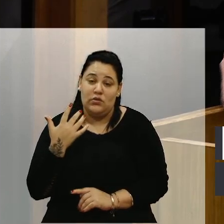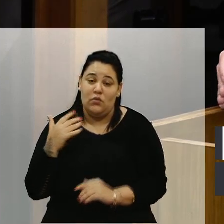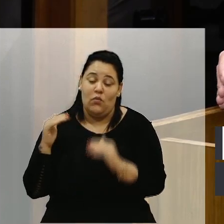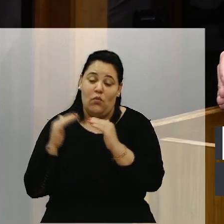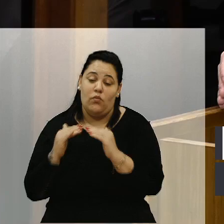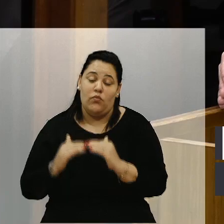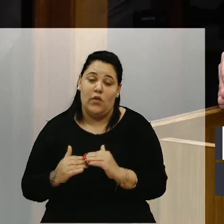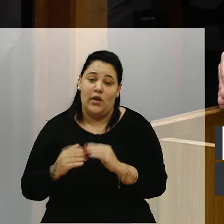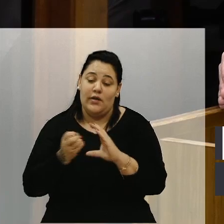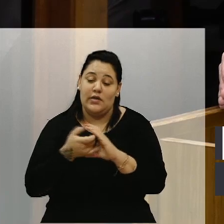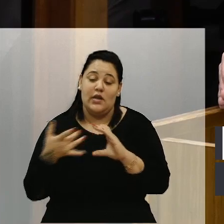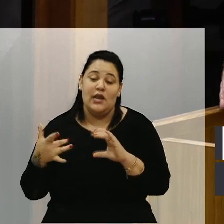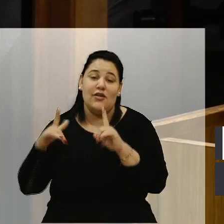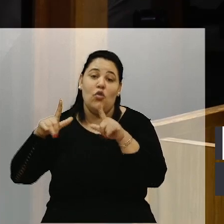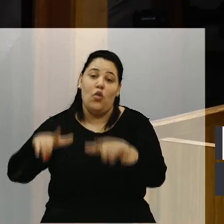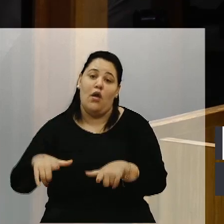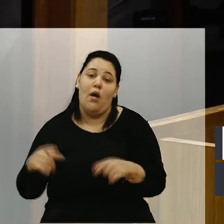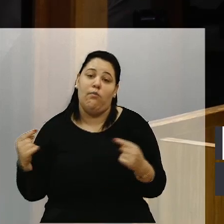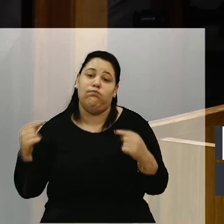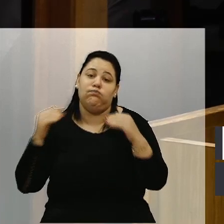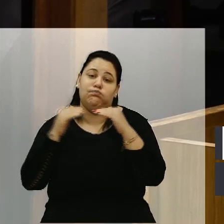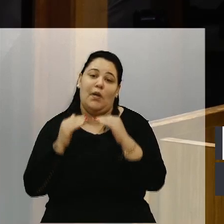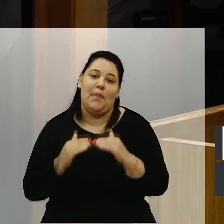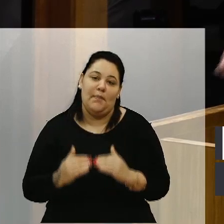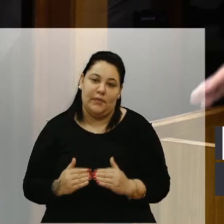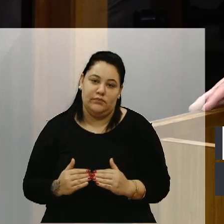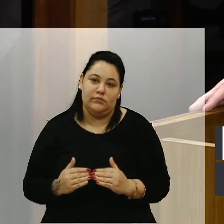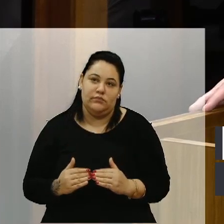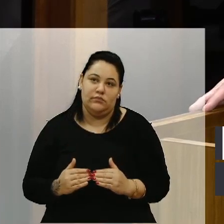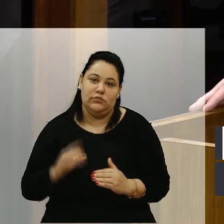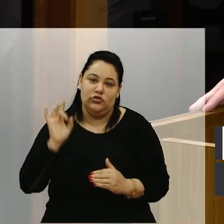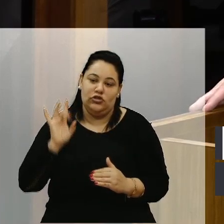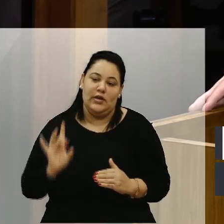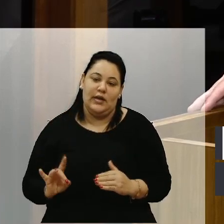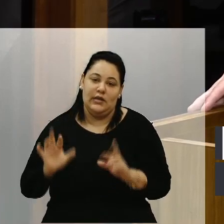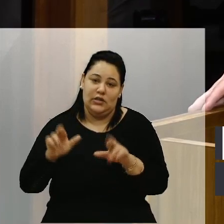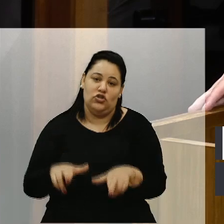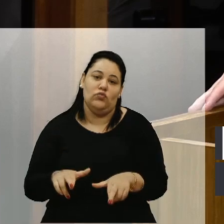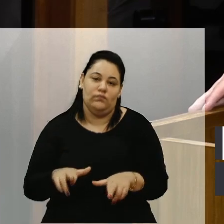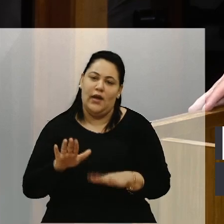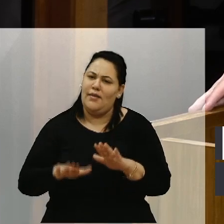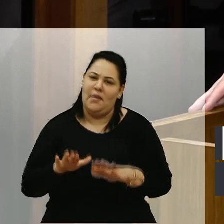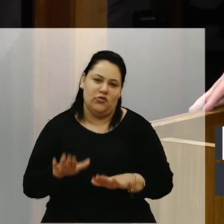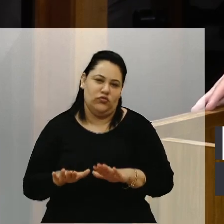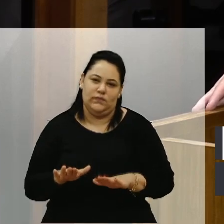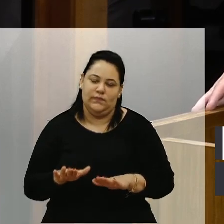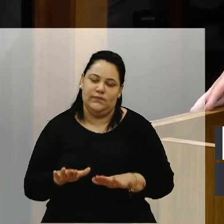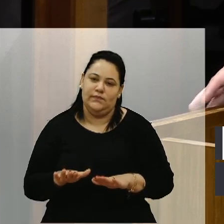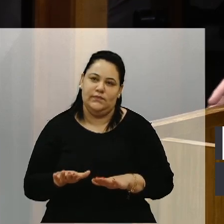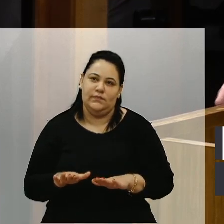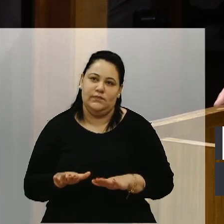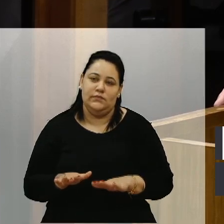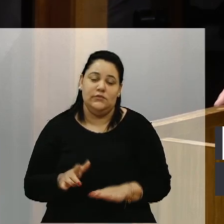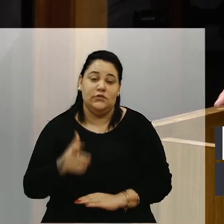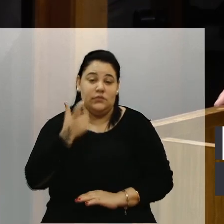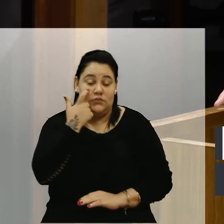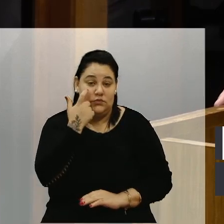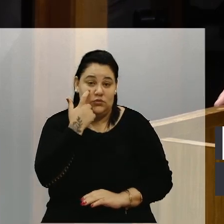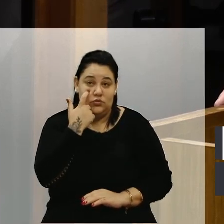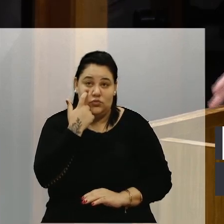acordo com as características de cada encosta, de cada região. Então isso eu vejo que é um